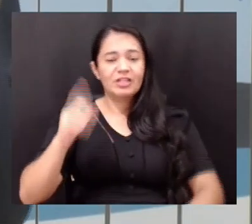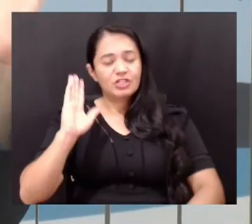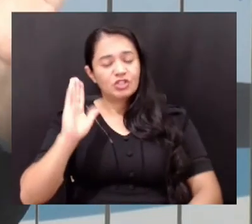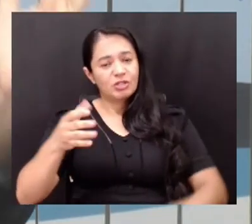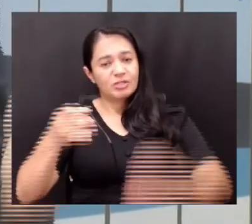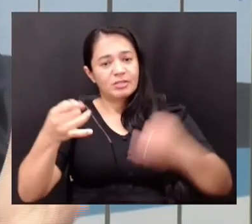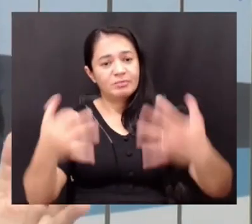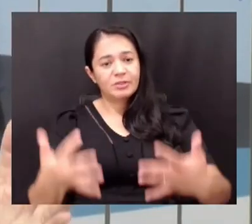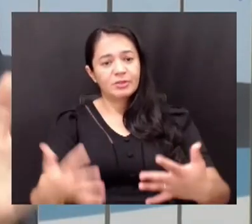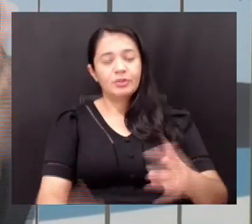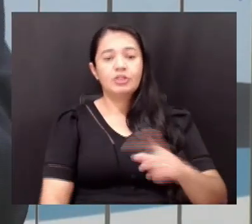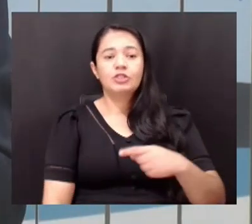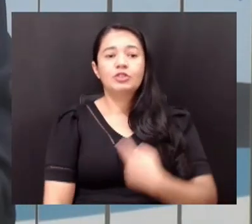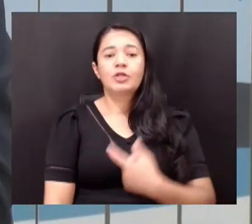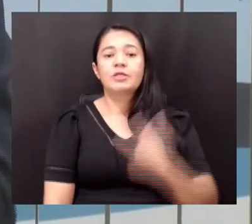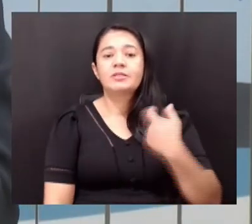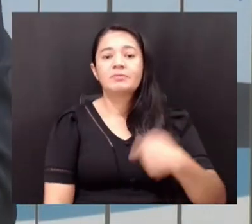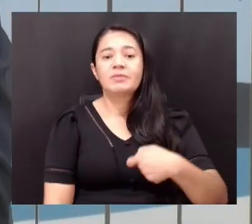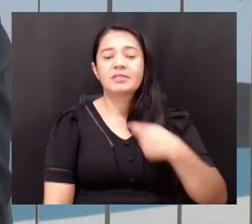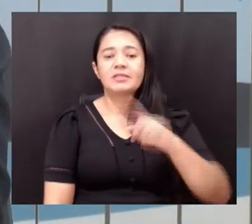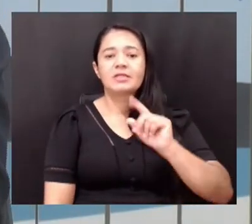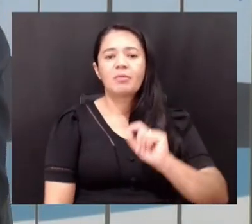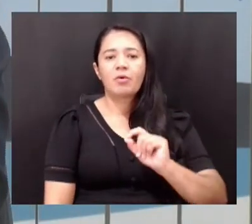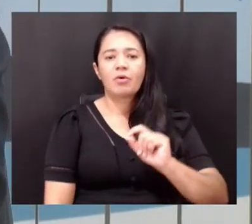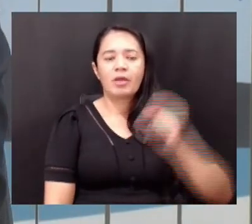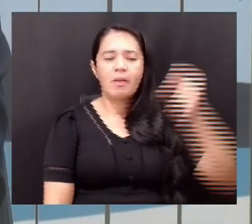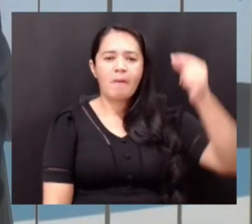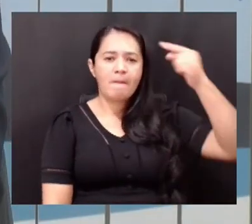que repensar a nossa maneira como a gente está